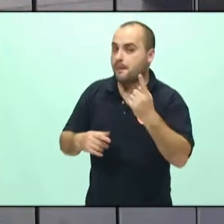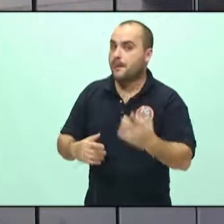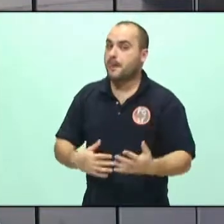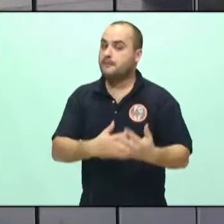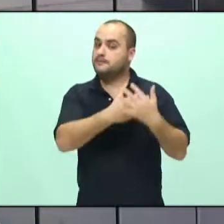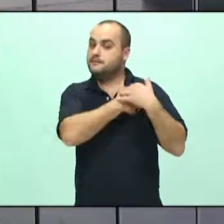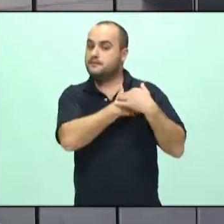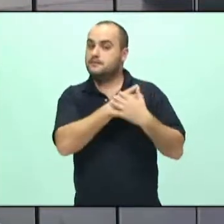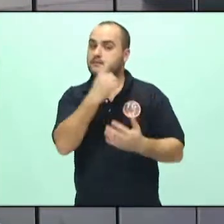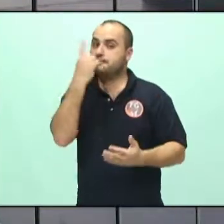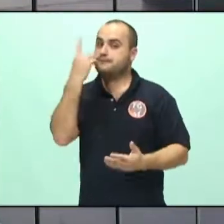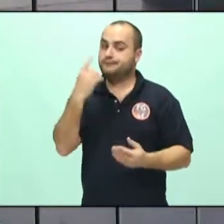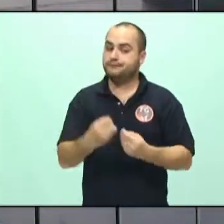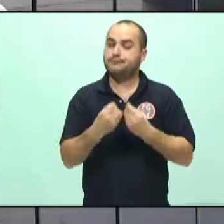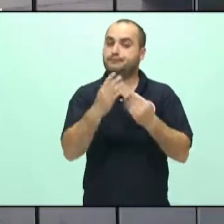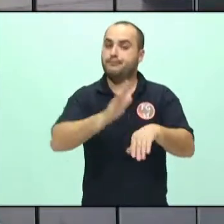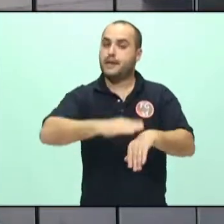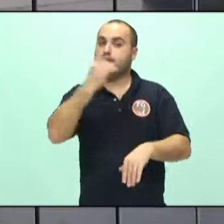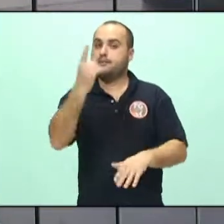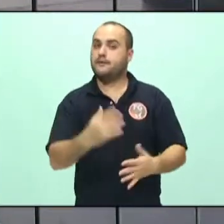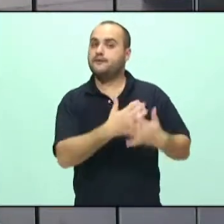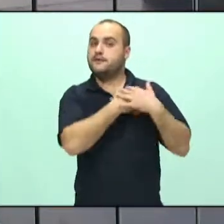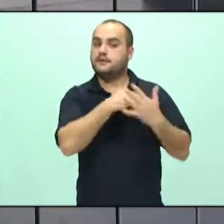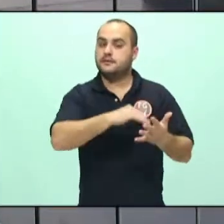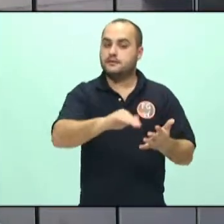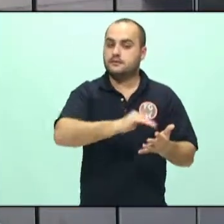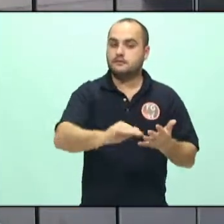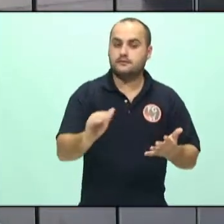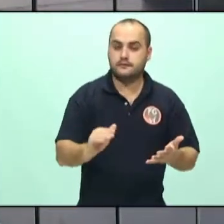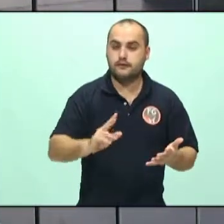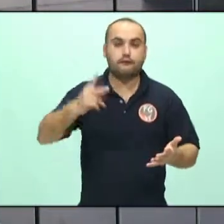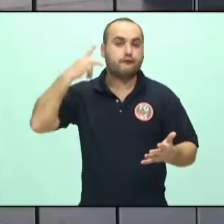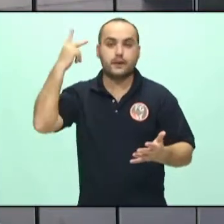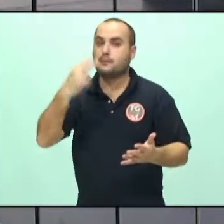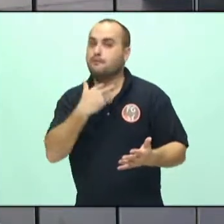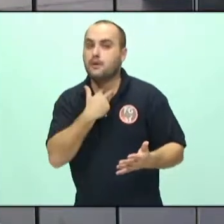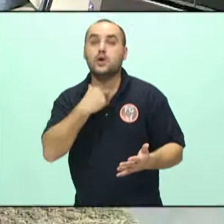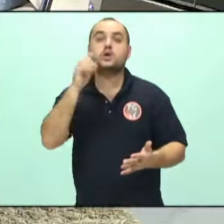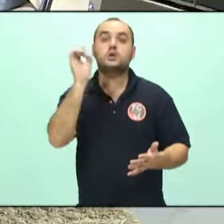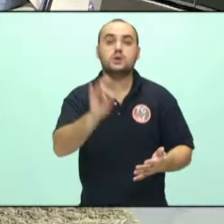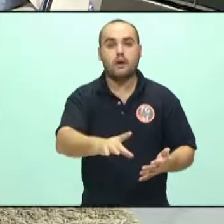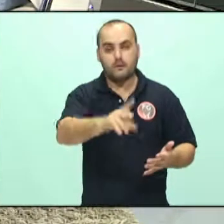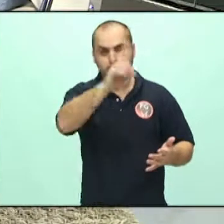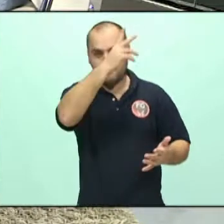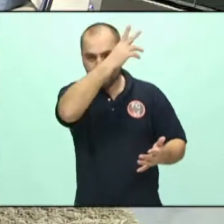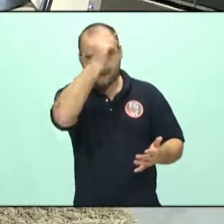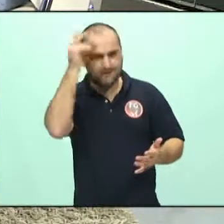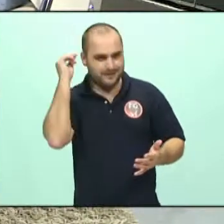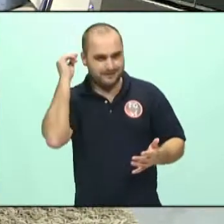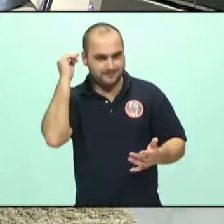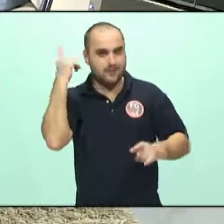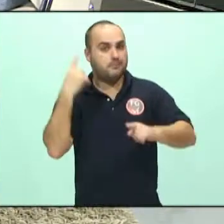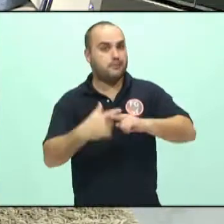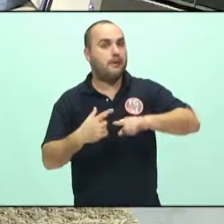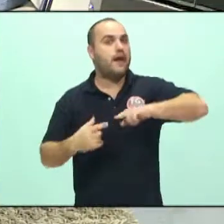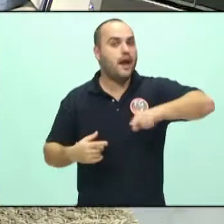uma secretaria. E o vereador não pode atribuir função a uma secretaria, só o prefeito pode. Porque ele é o chefe dos secretários, não o